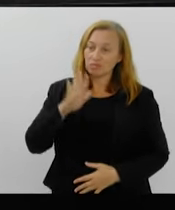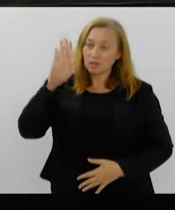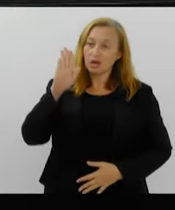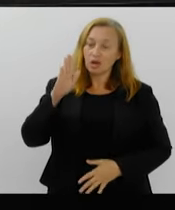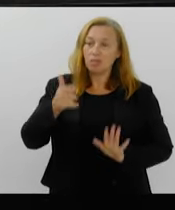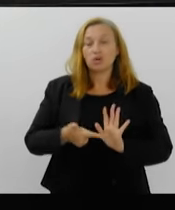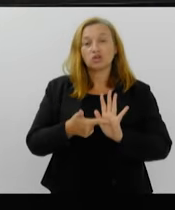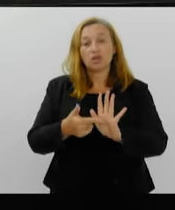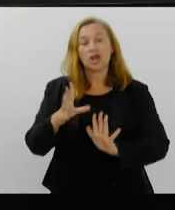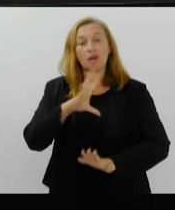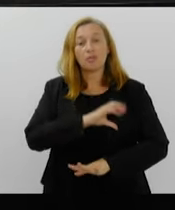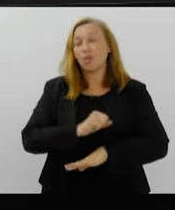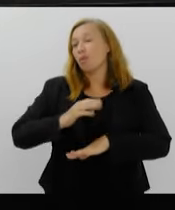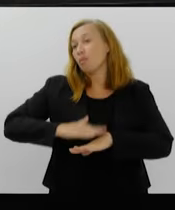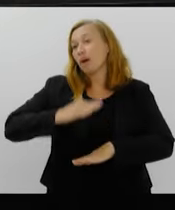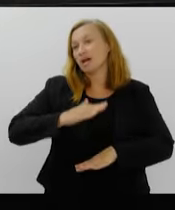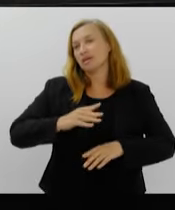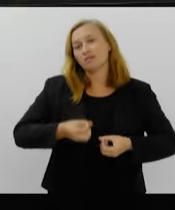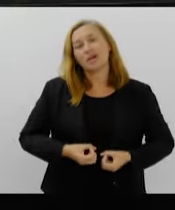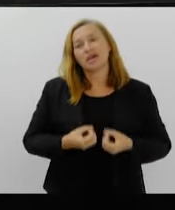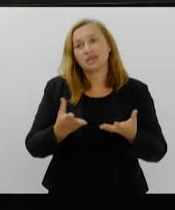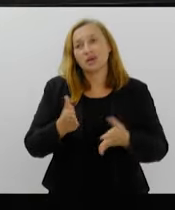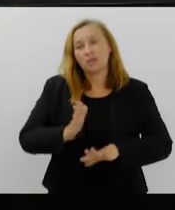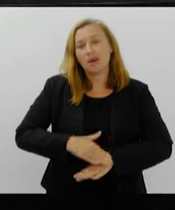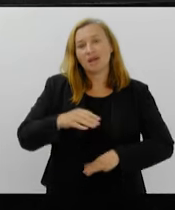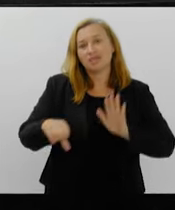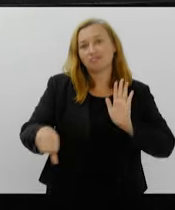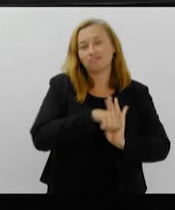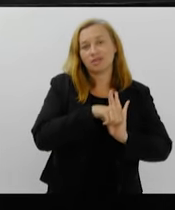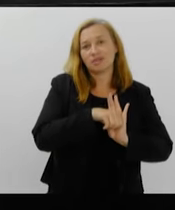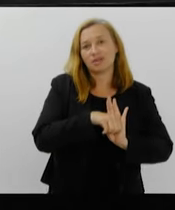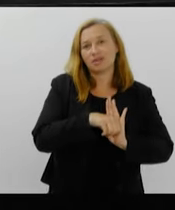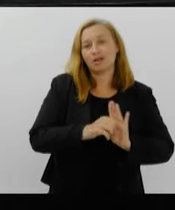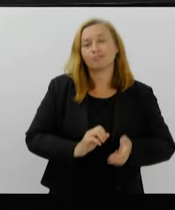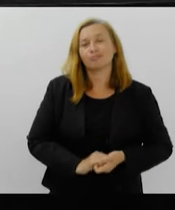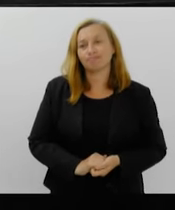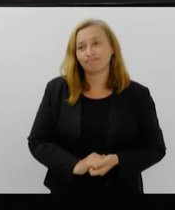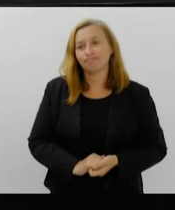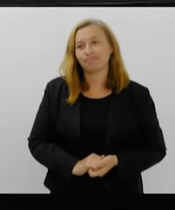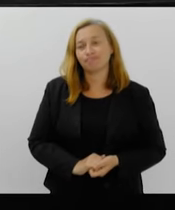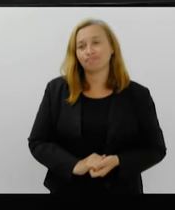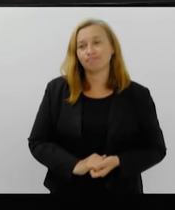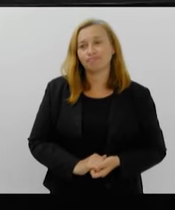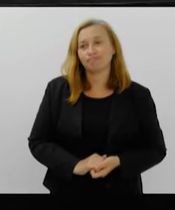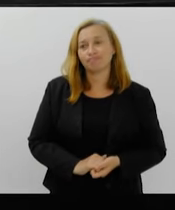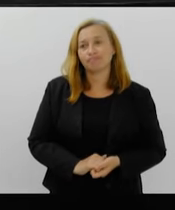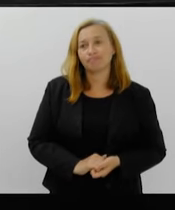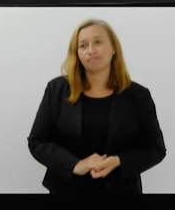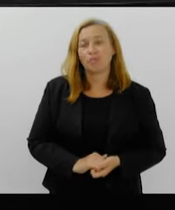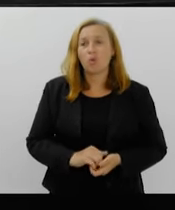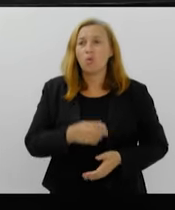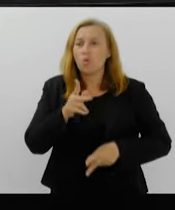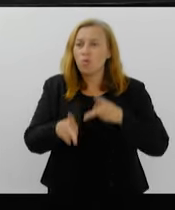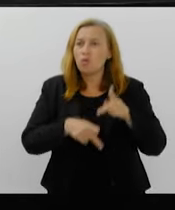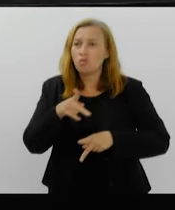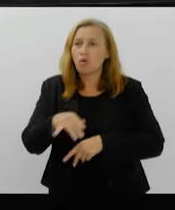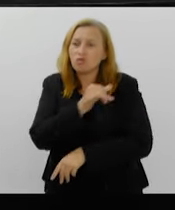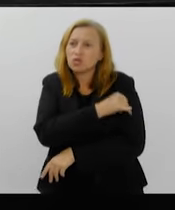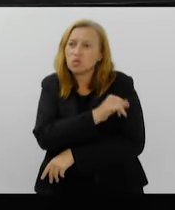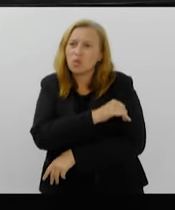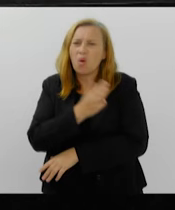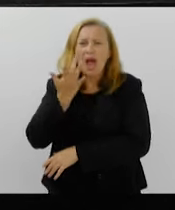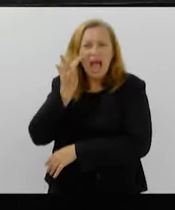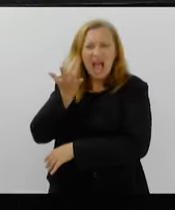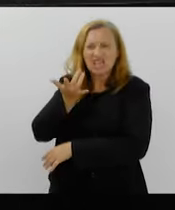amor mas entregou mais criminalidade ou a população do Rio acha